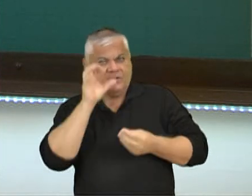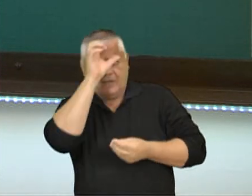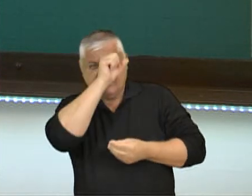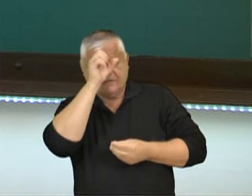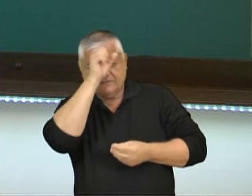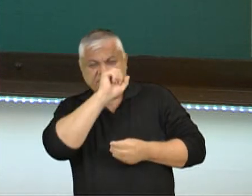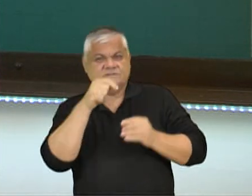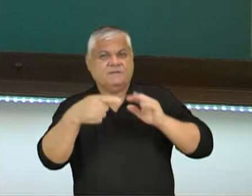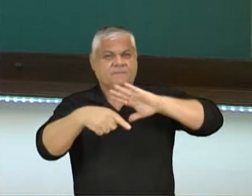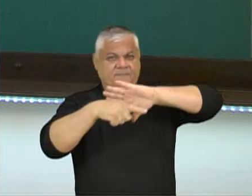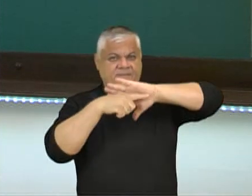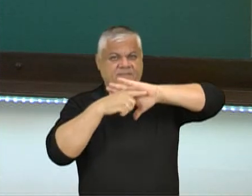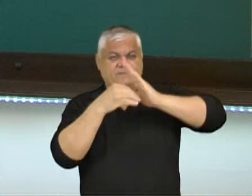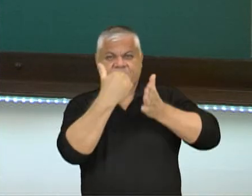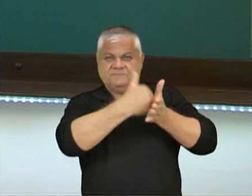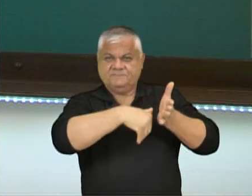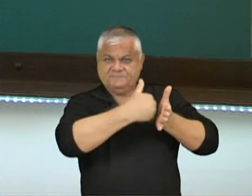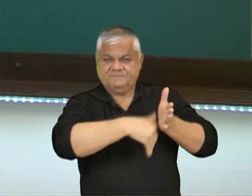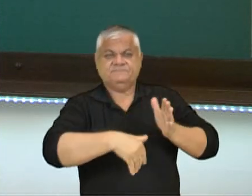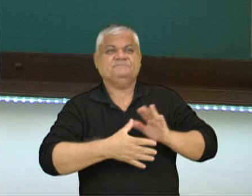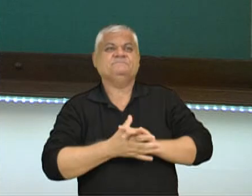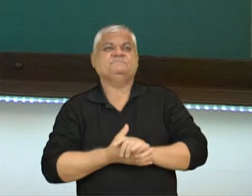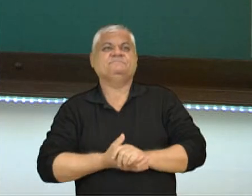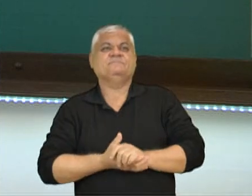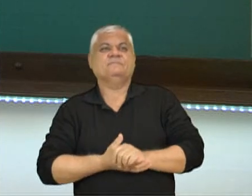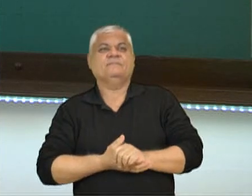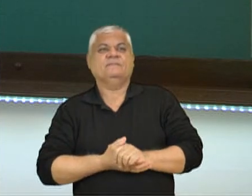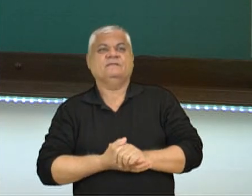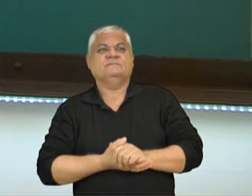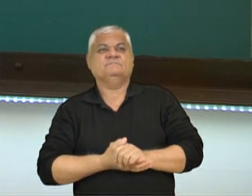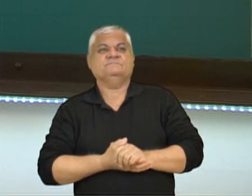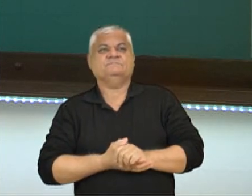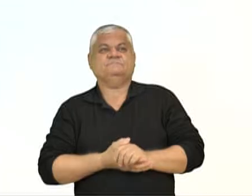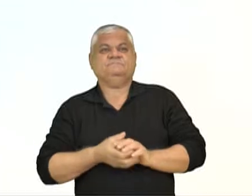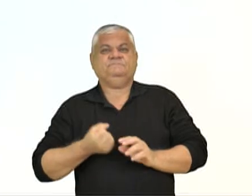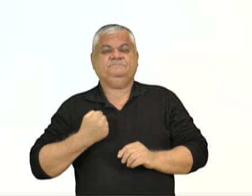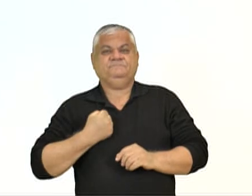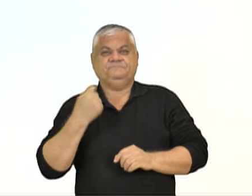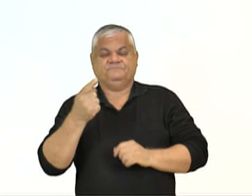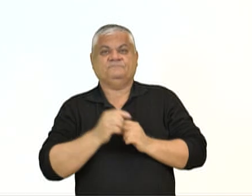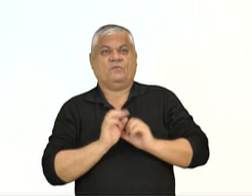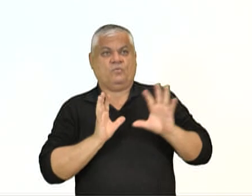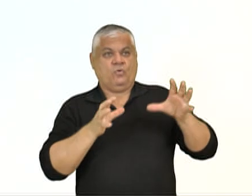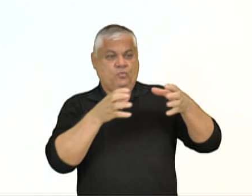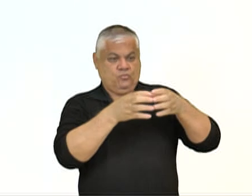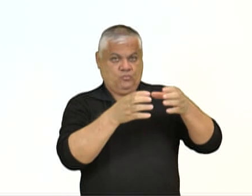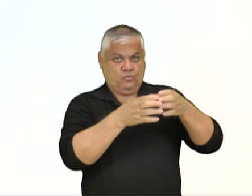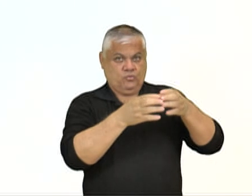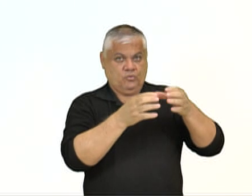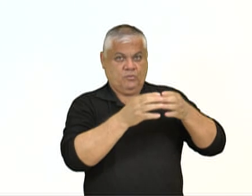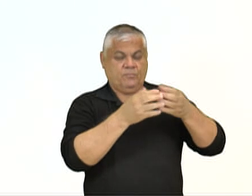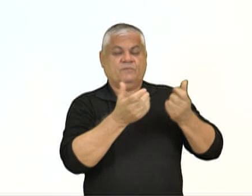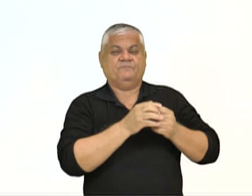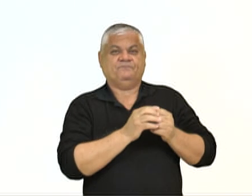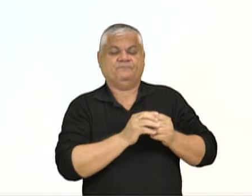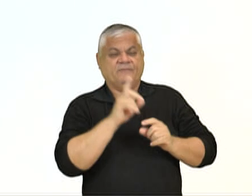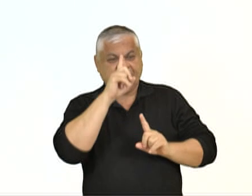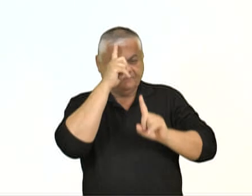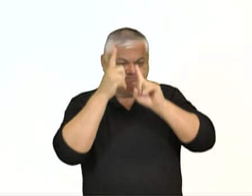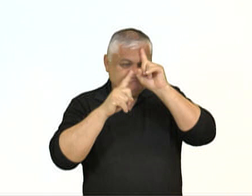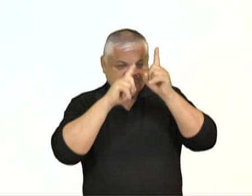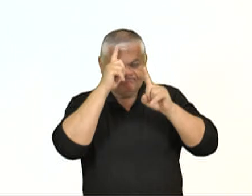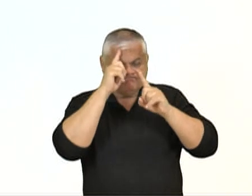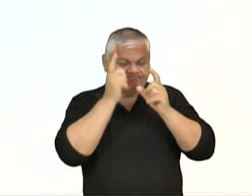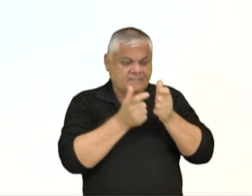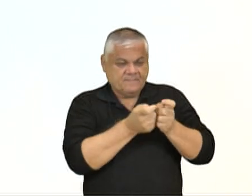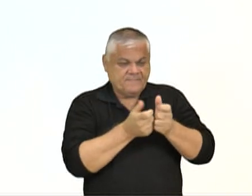de subtração de matrizes. Exercício número 1. Uma equipe de criadores de jogos para